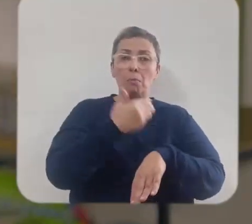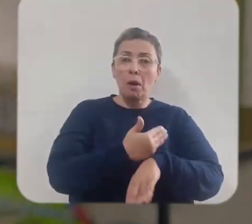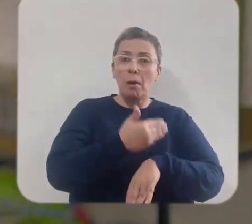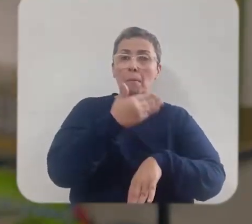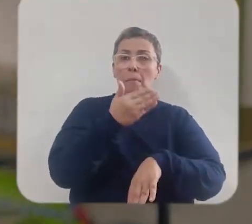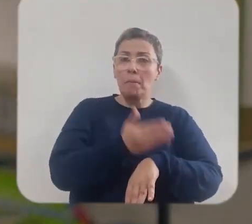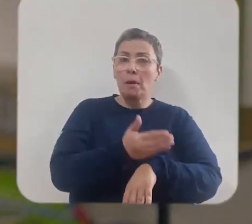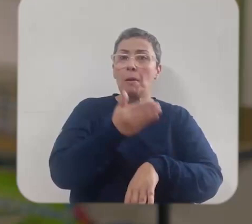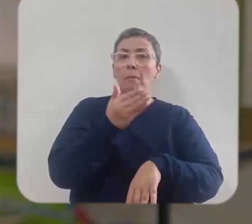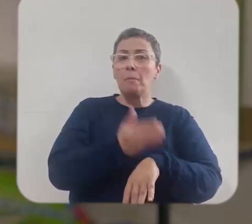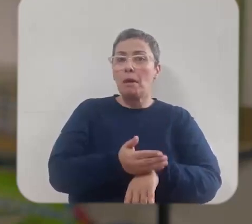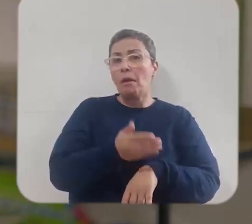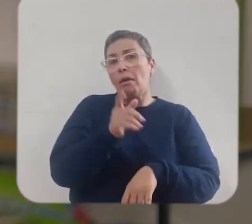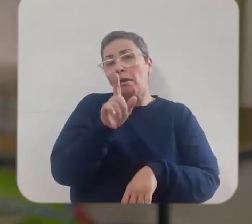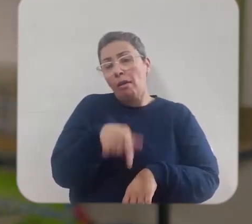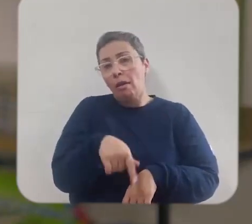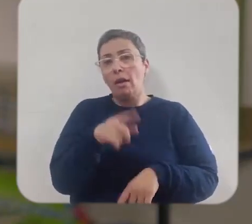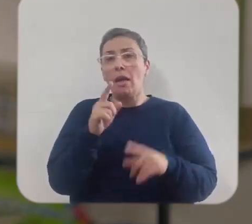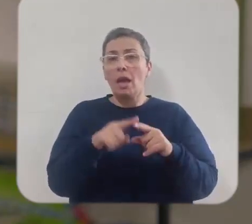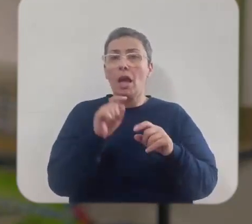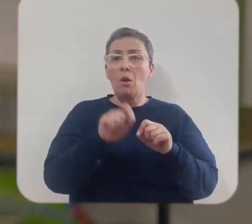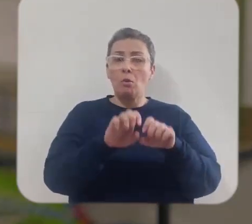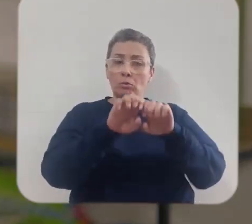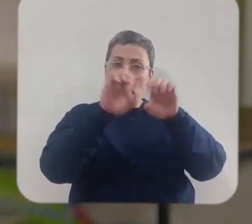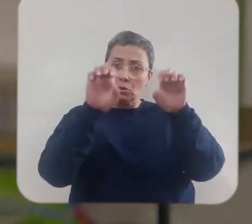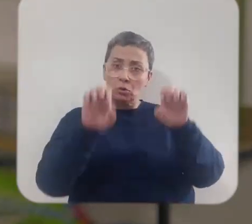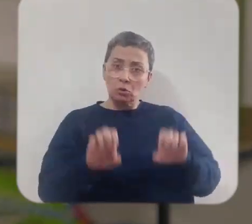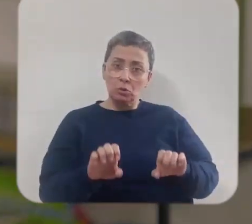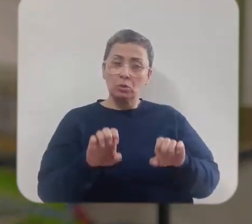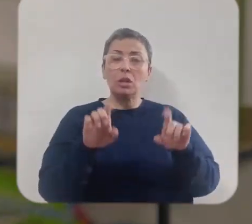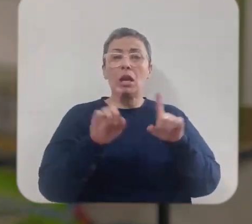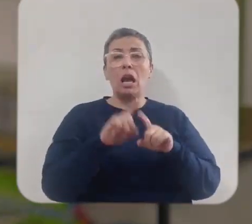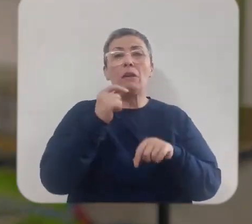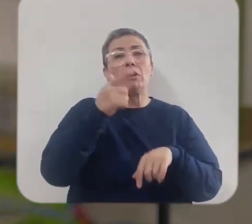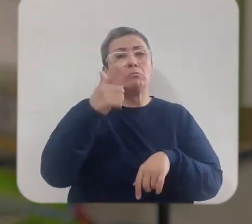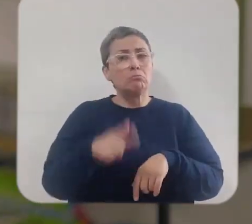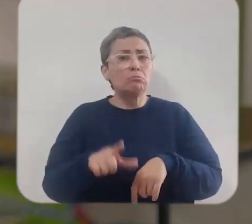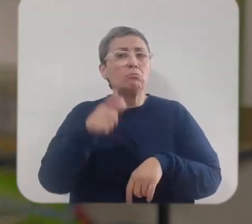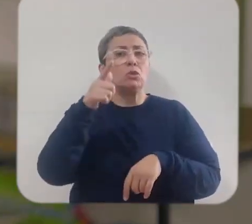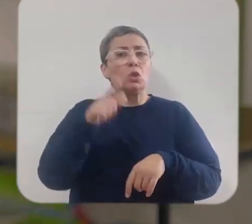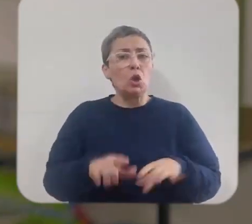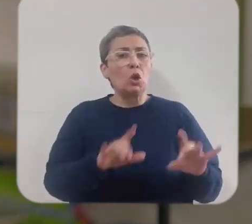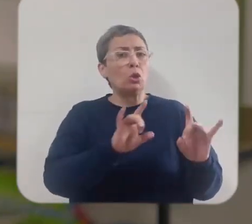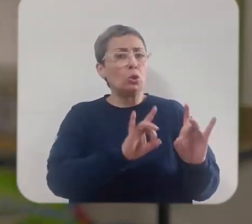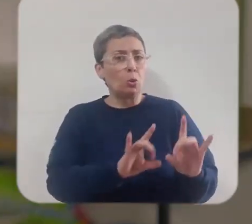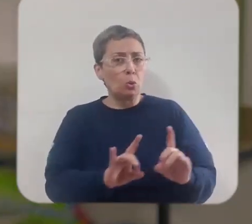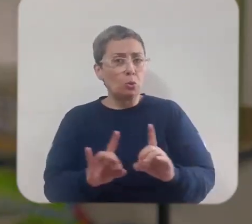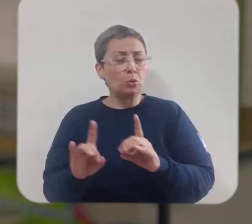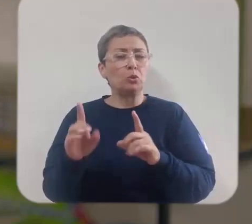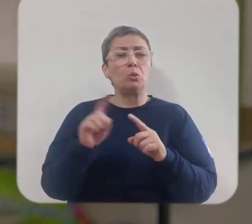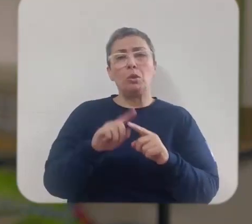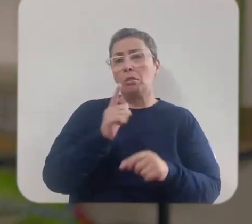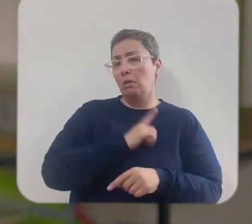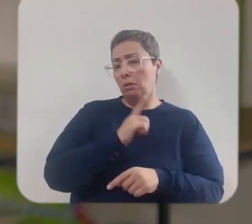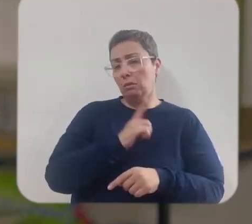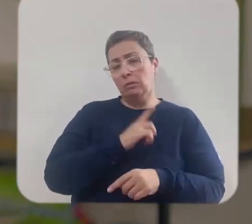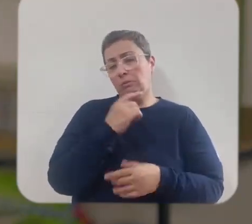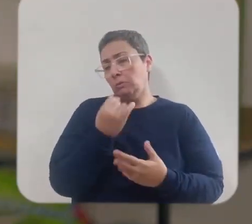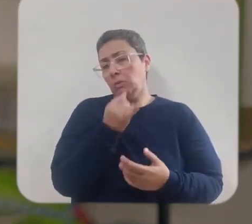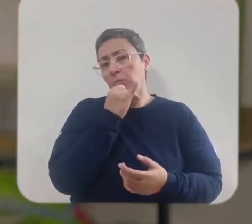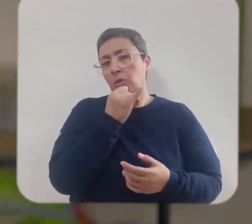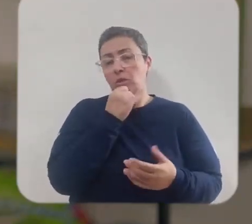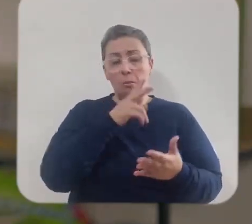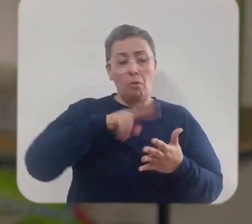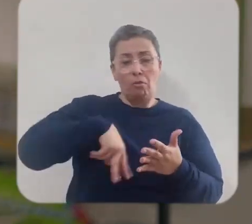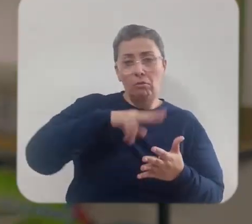por exemplo, ela é estruturada e repetida. Todos os dias você tem lá, né,